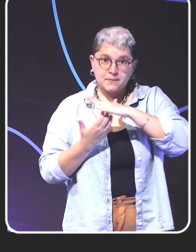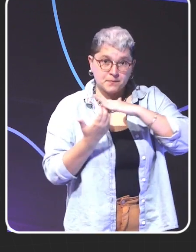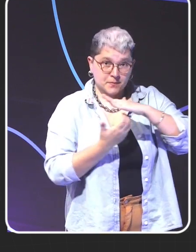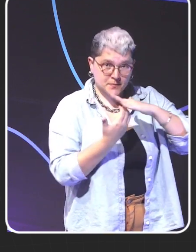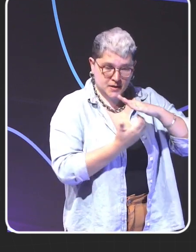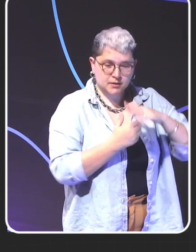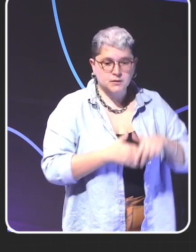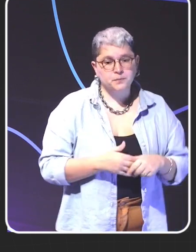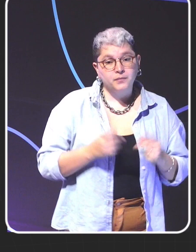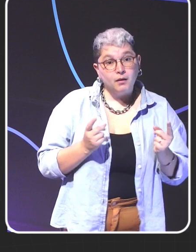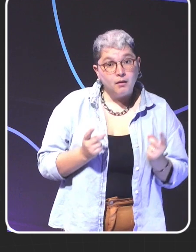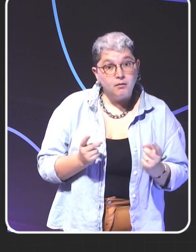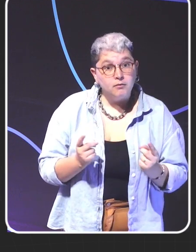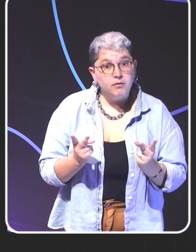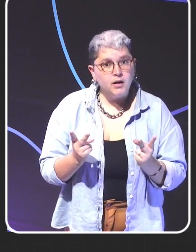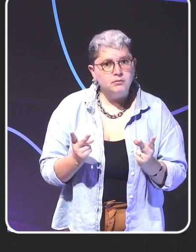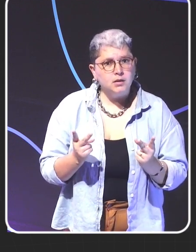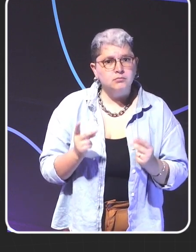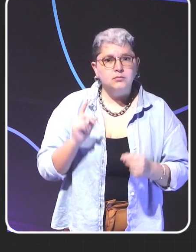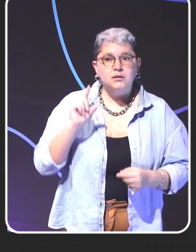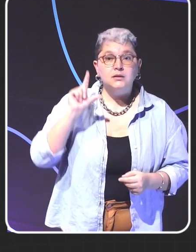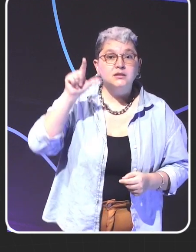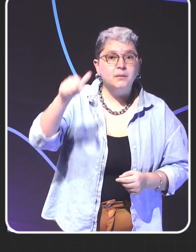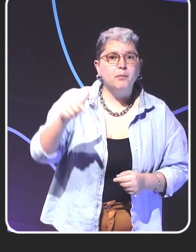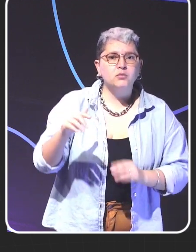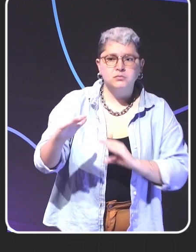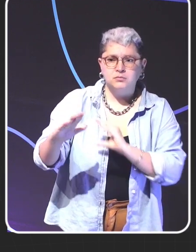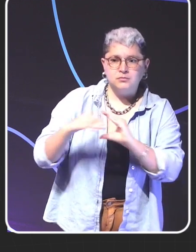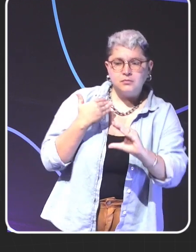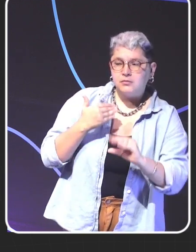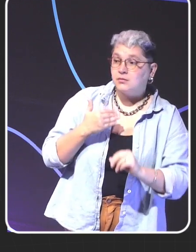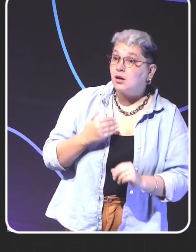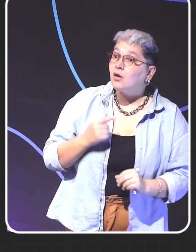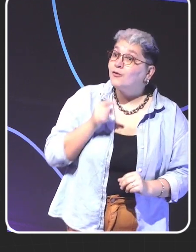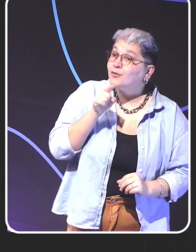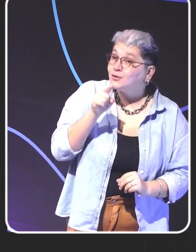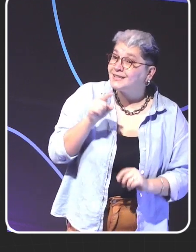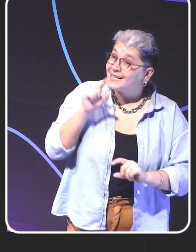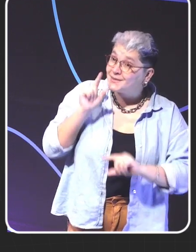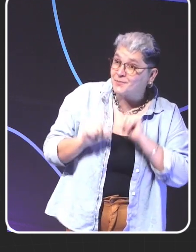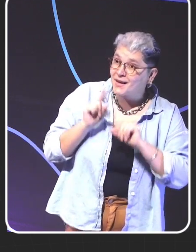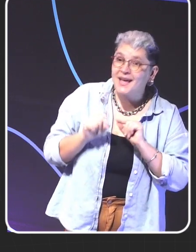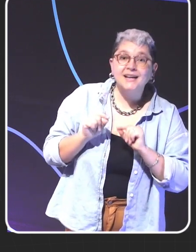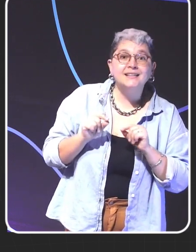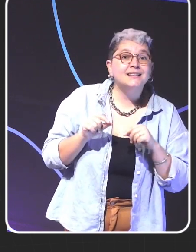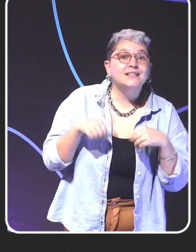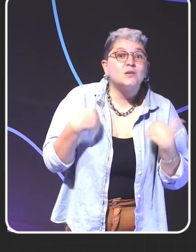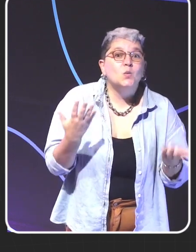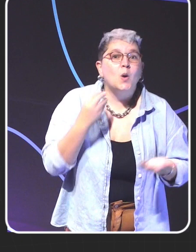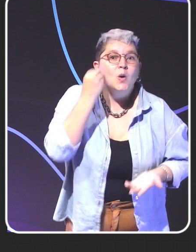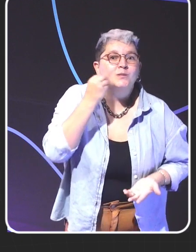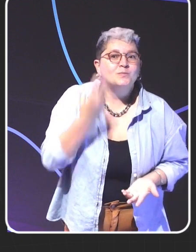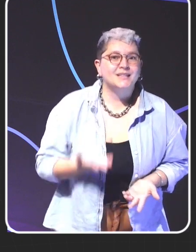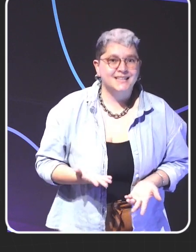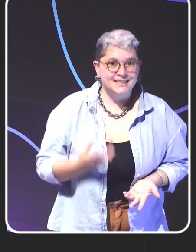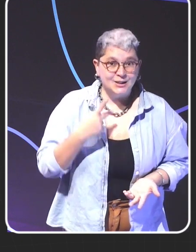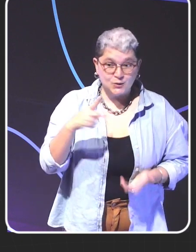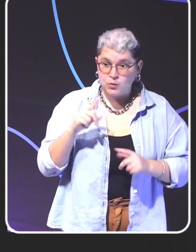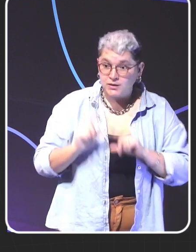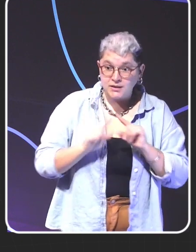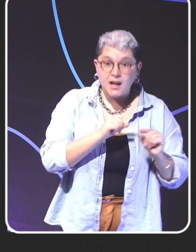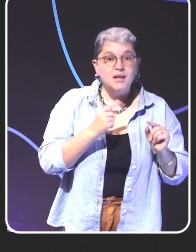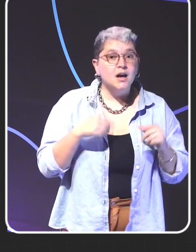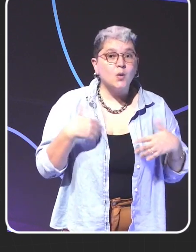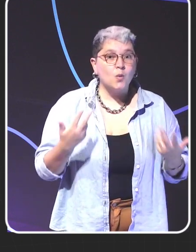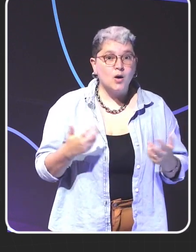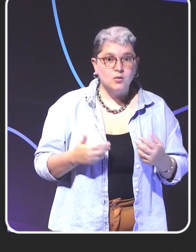venda tem ali, quantas estrelas você dá para a experiência que você teve? Ou então, qual foi a última vez que antes de fazer